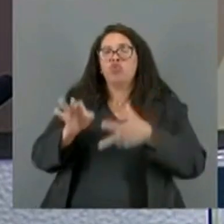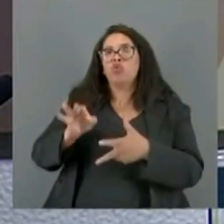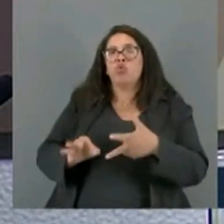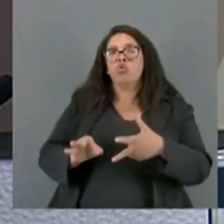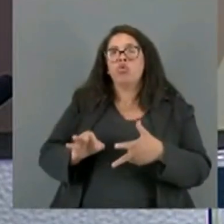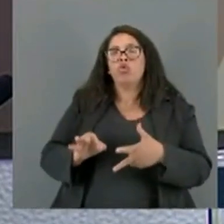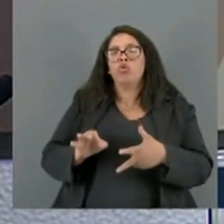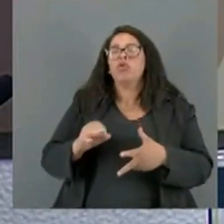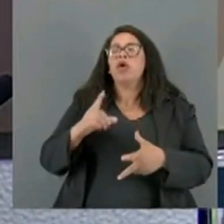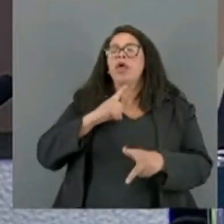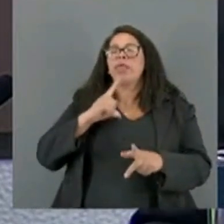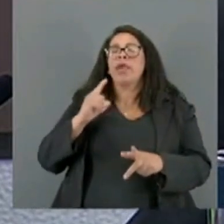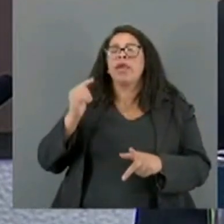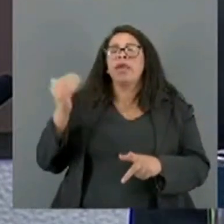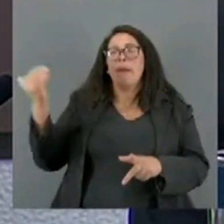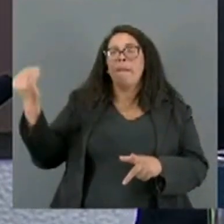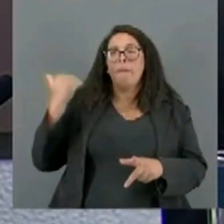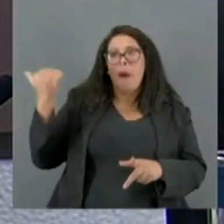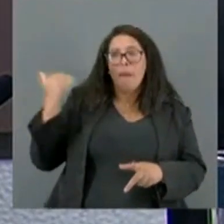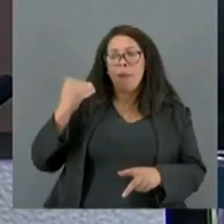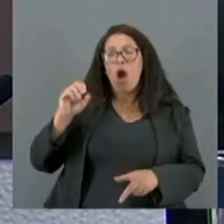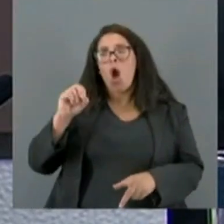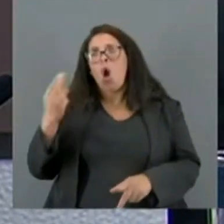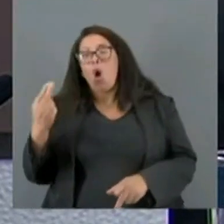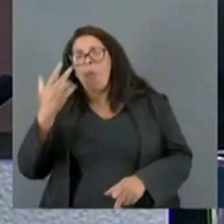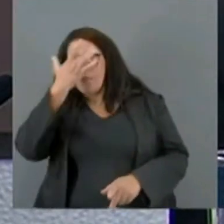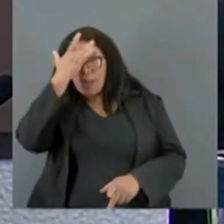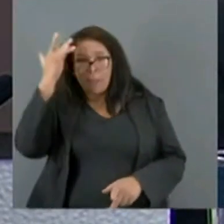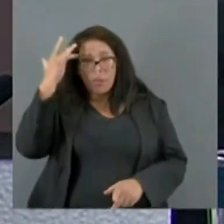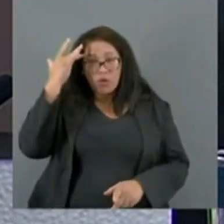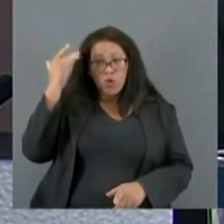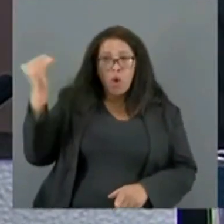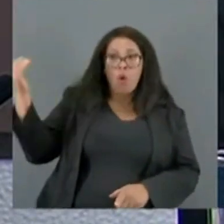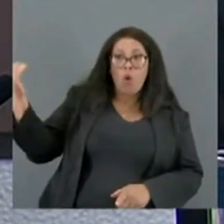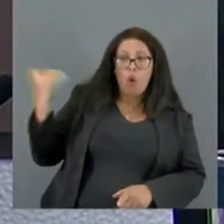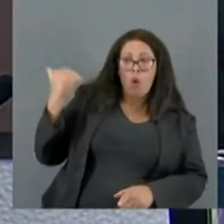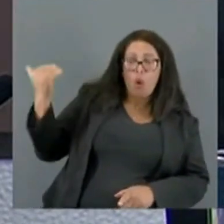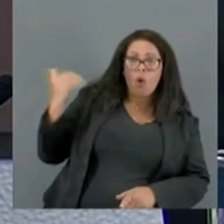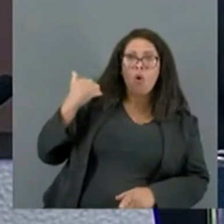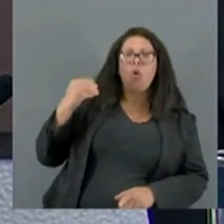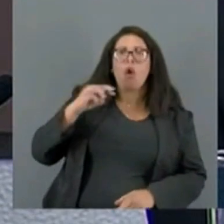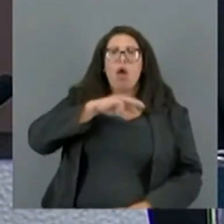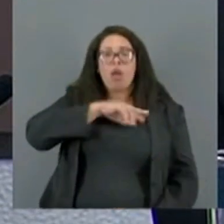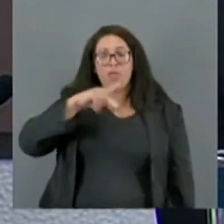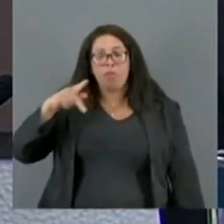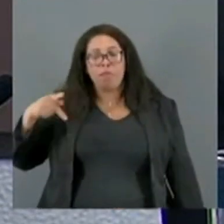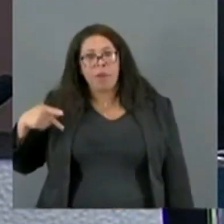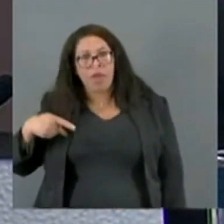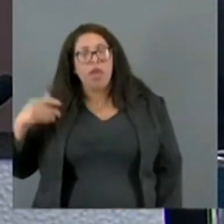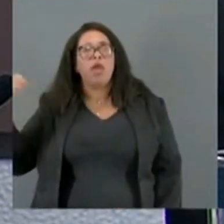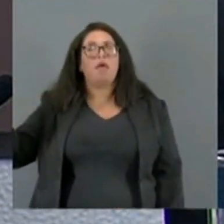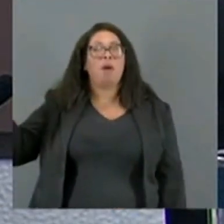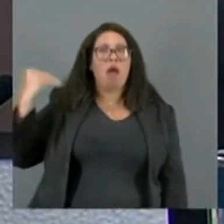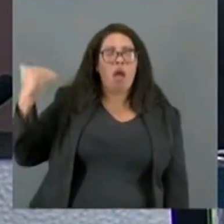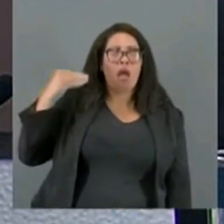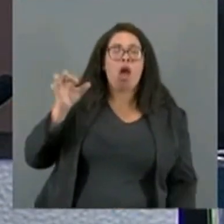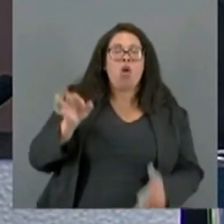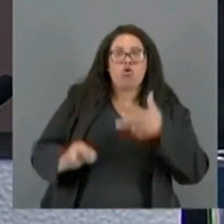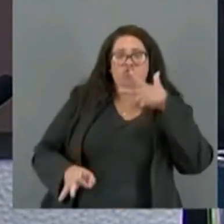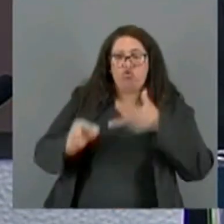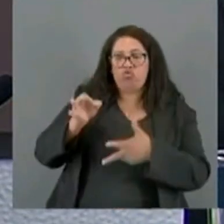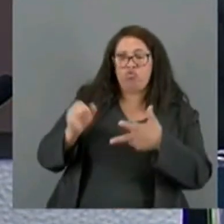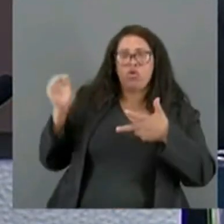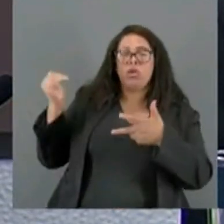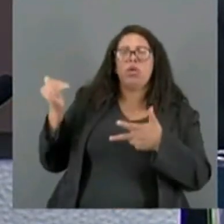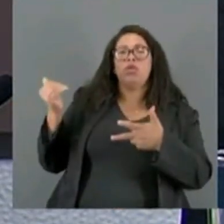tem que ser provocado, ou pelo titular da ação penal pública, que é o Ministério Público, segundo o artigo